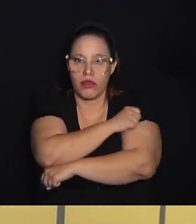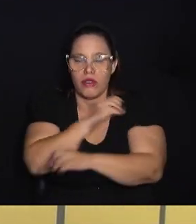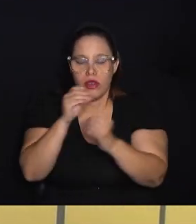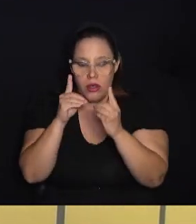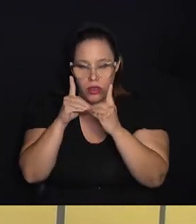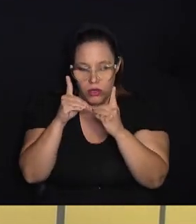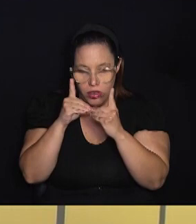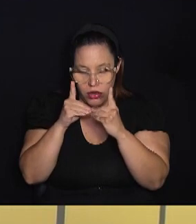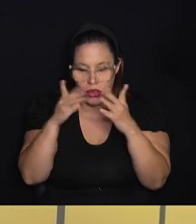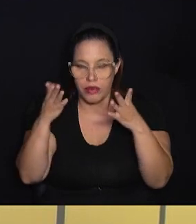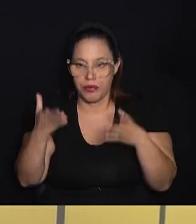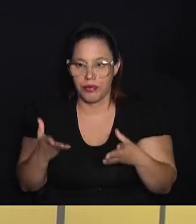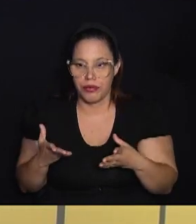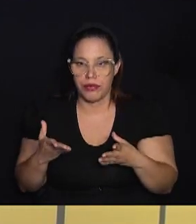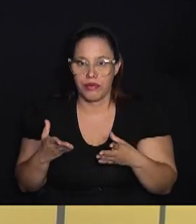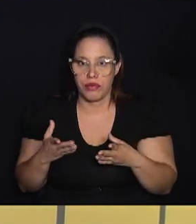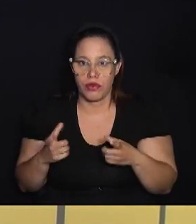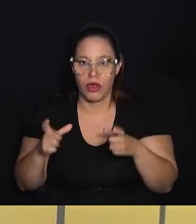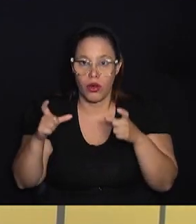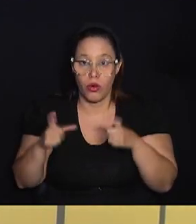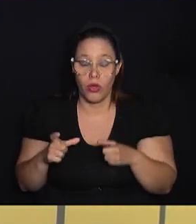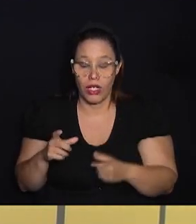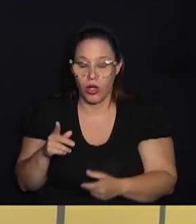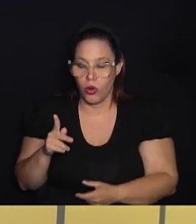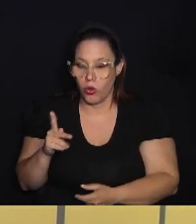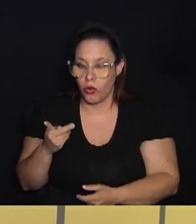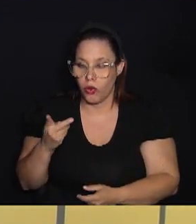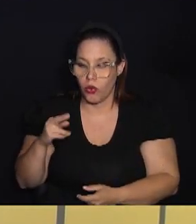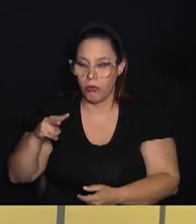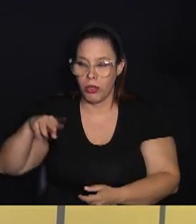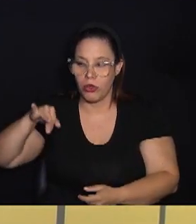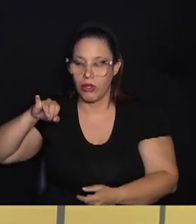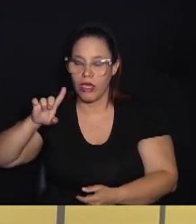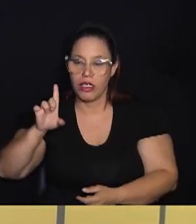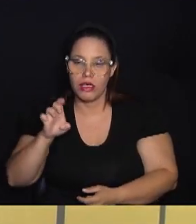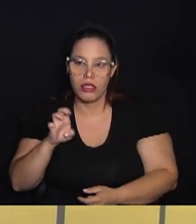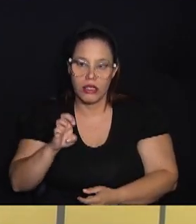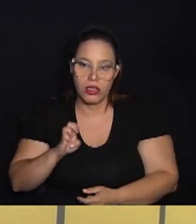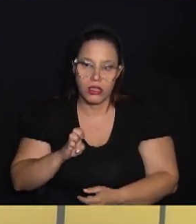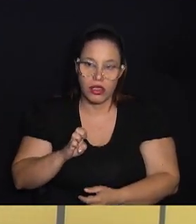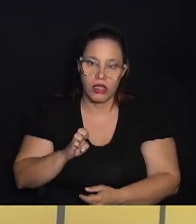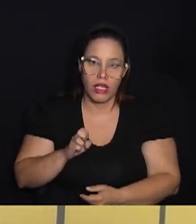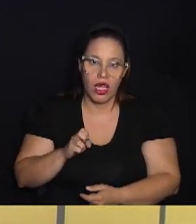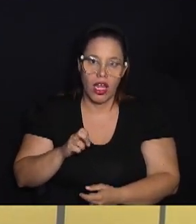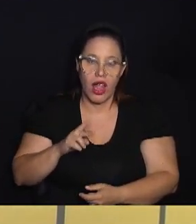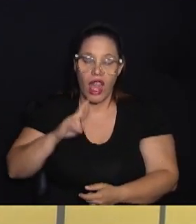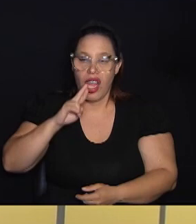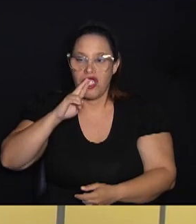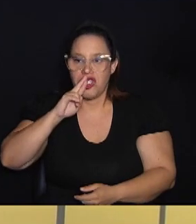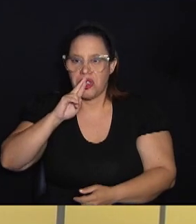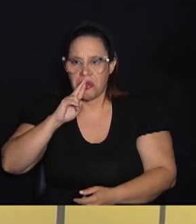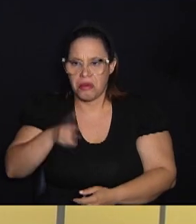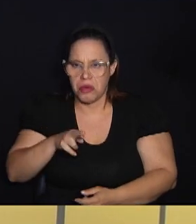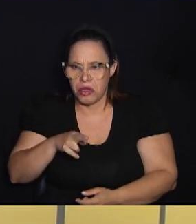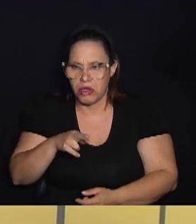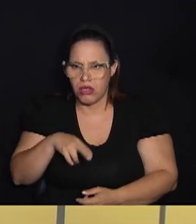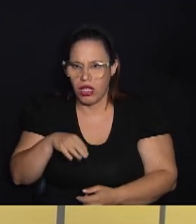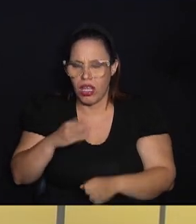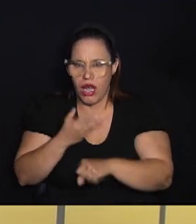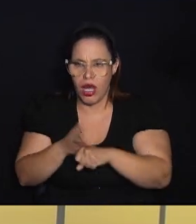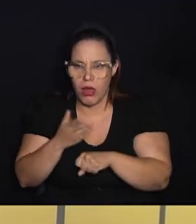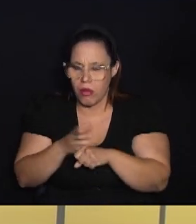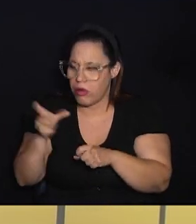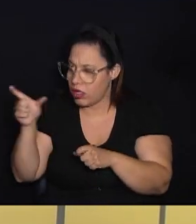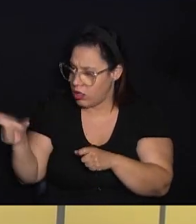forma é é um lugar de humildade de não ter a resposta pronta de não julgar a prática do colega e eu